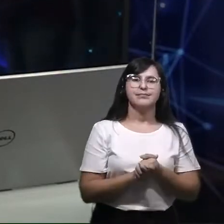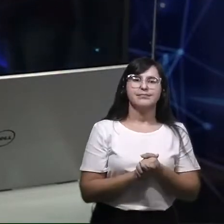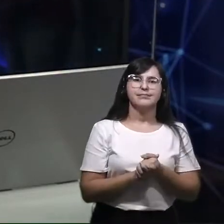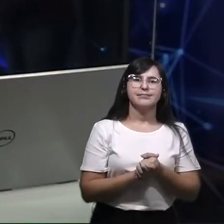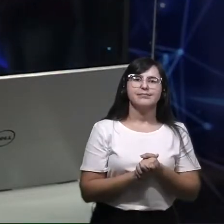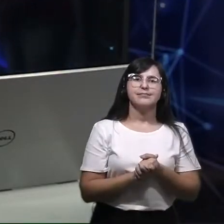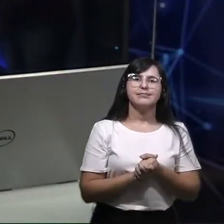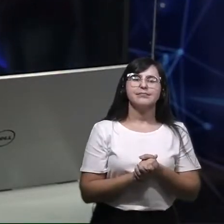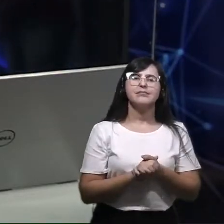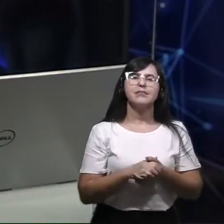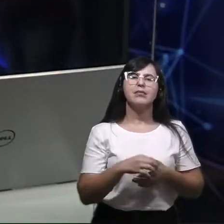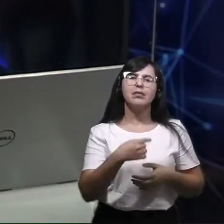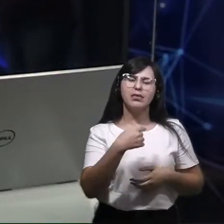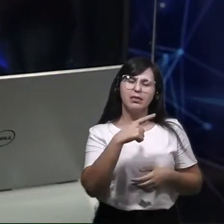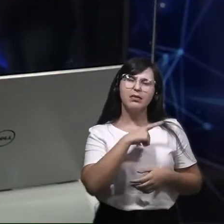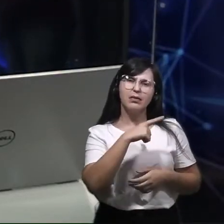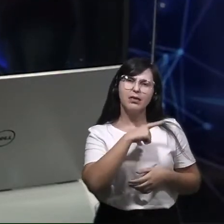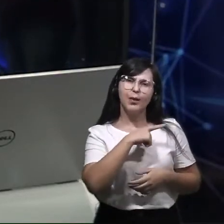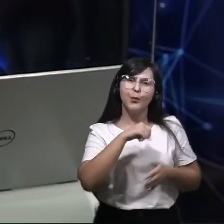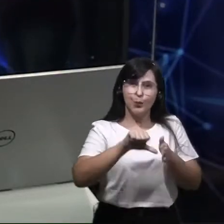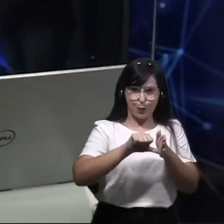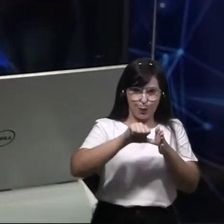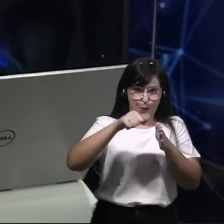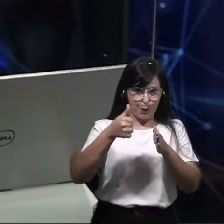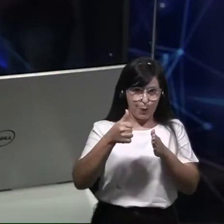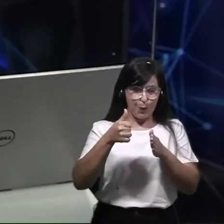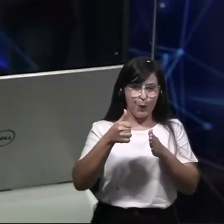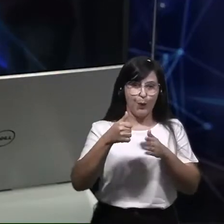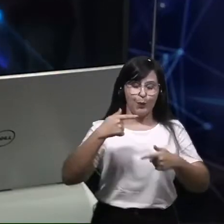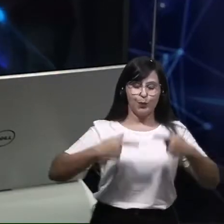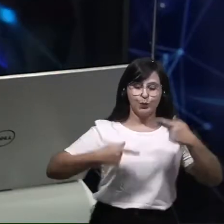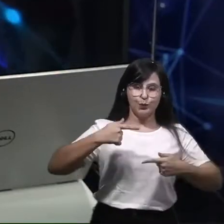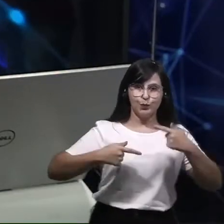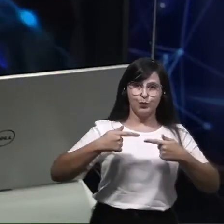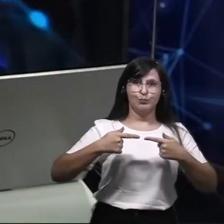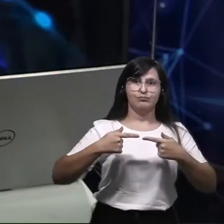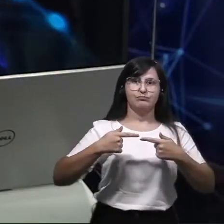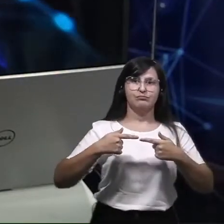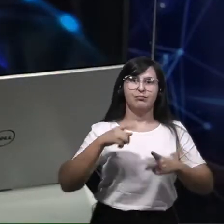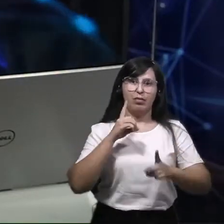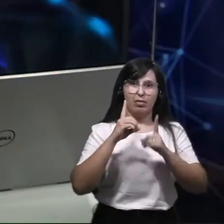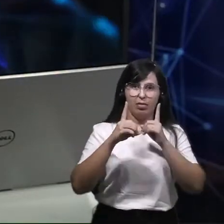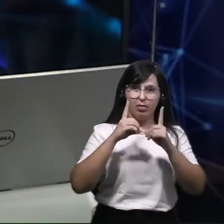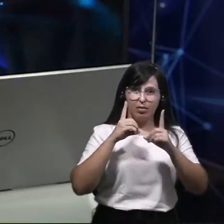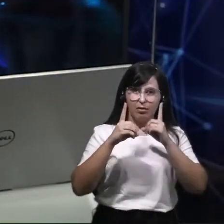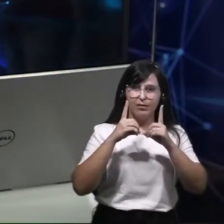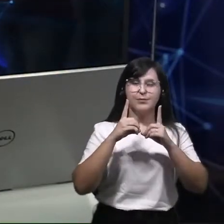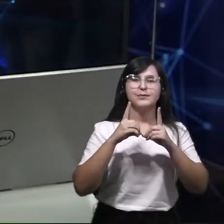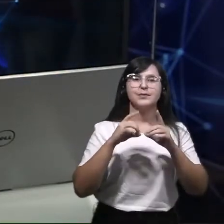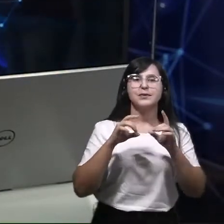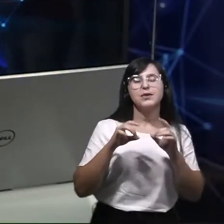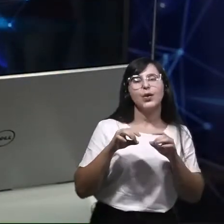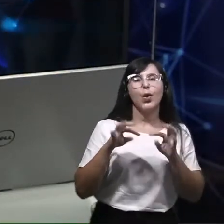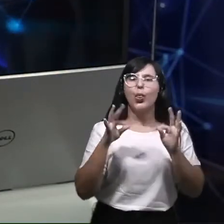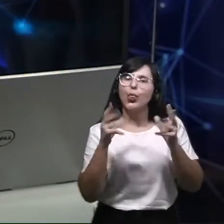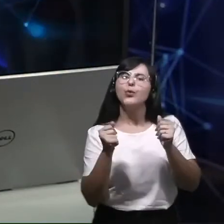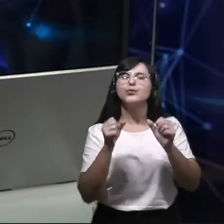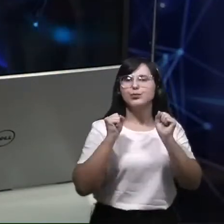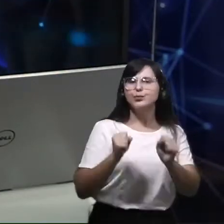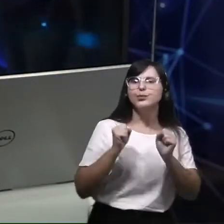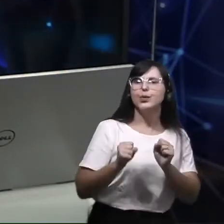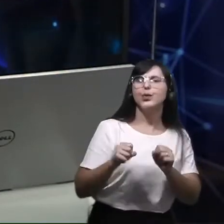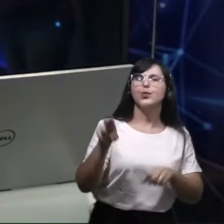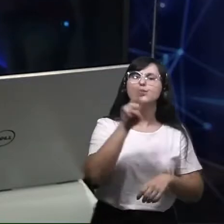Vou fazer o seguinte, nós temos, num primeiro momento, nessa primeira parte do debate, a apresentação dos candidatos. Cada um vai dispor de um